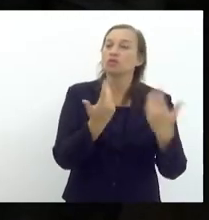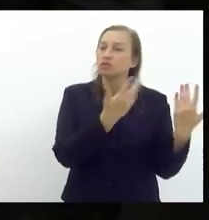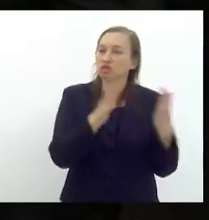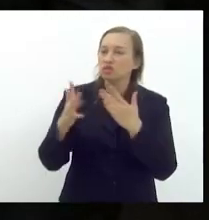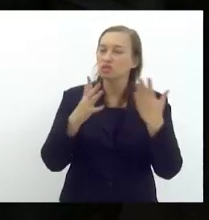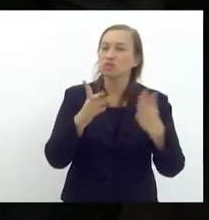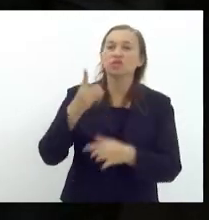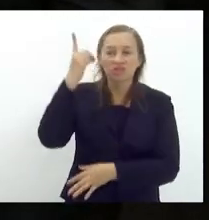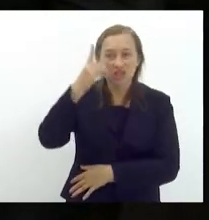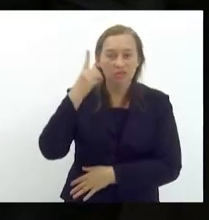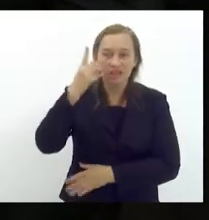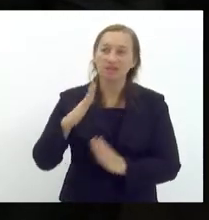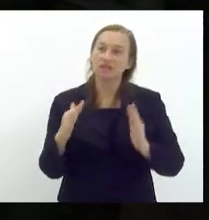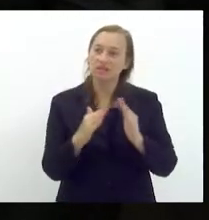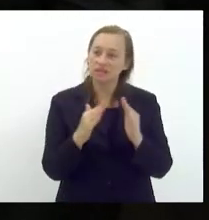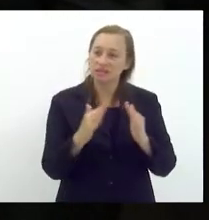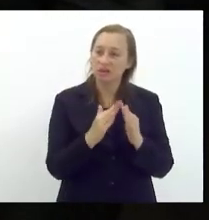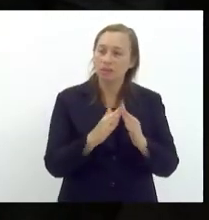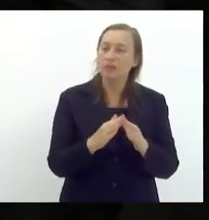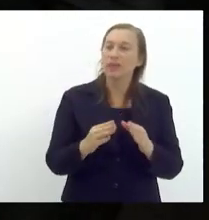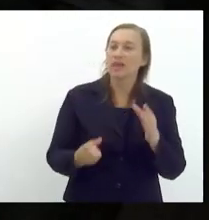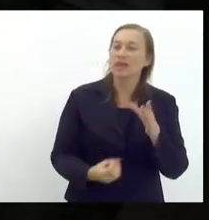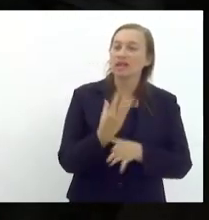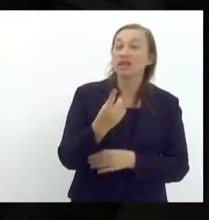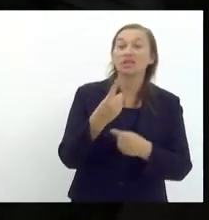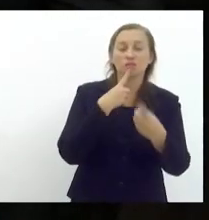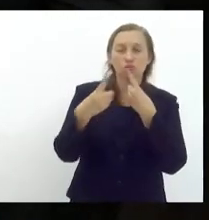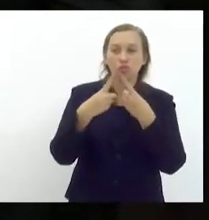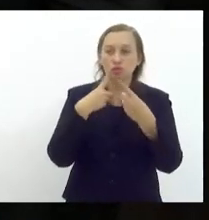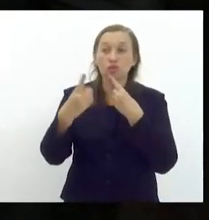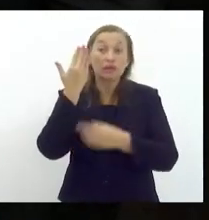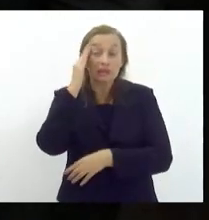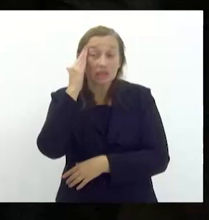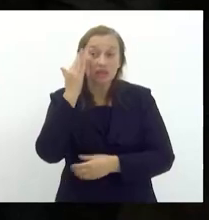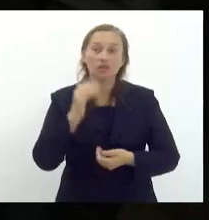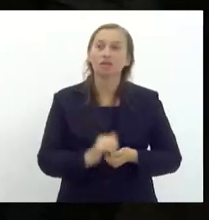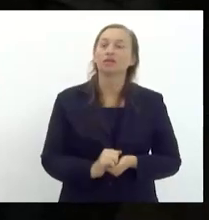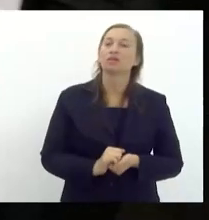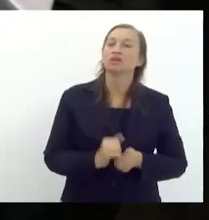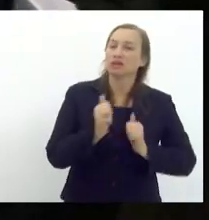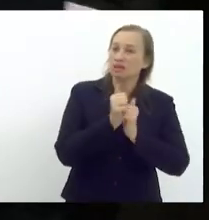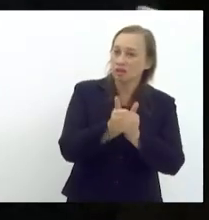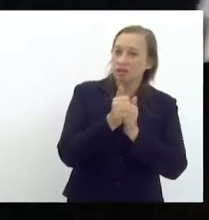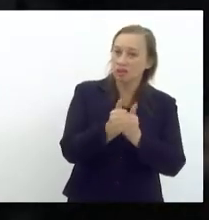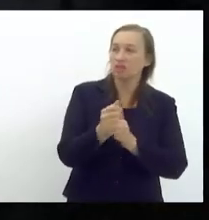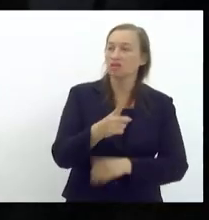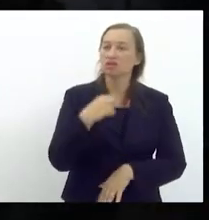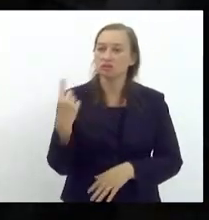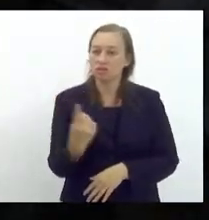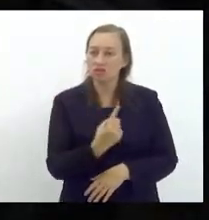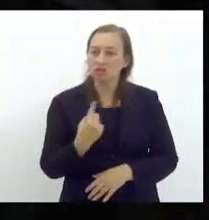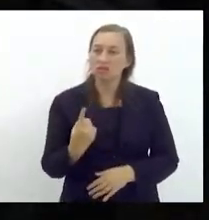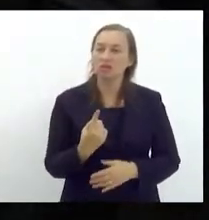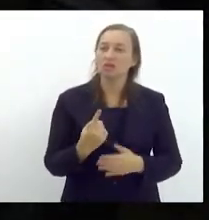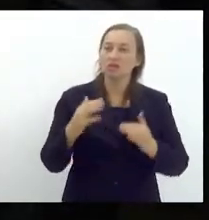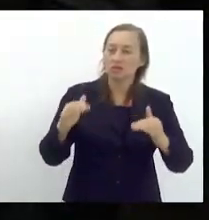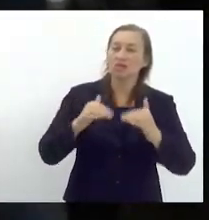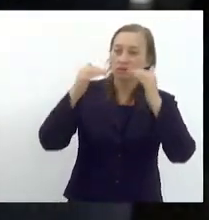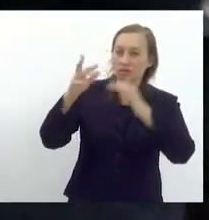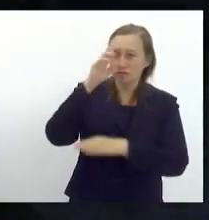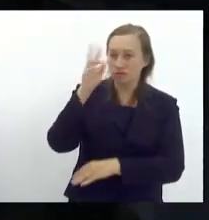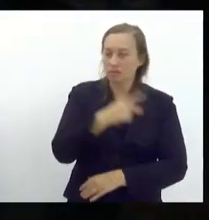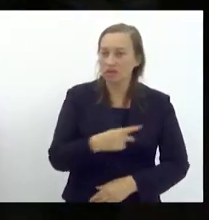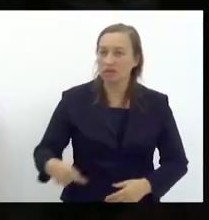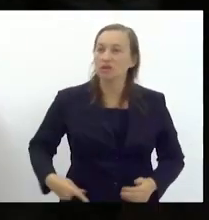e deputados dessa casa da construção do Diálogo do entendimento e da condução de vossa excelência que possamos continuar